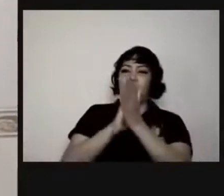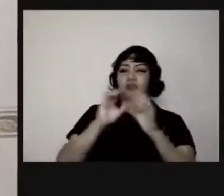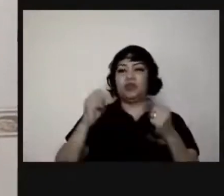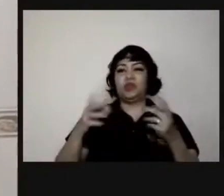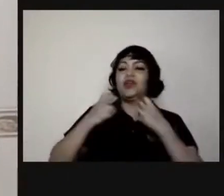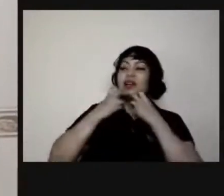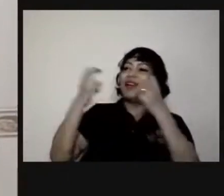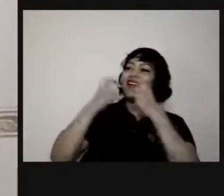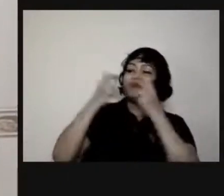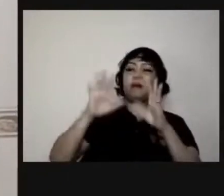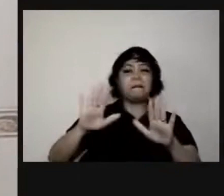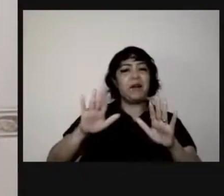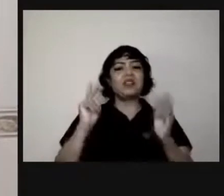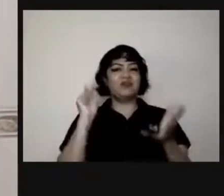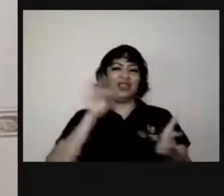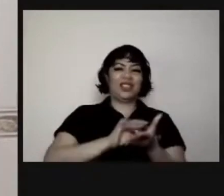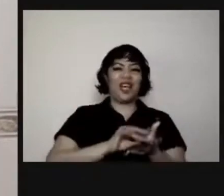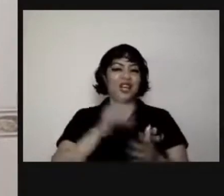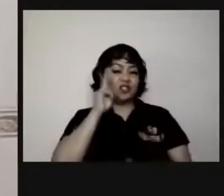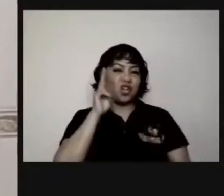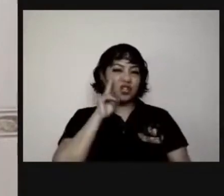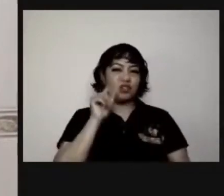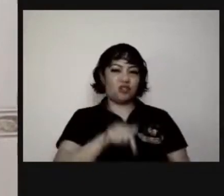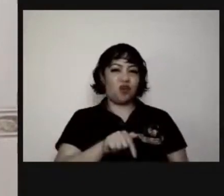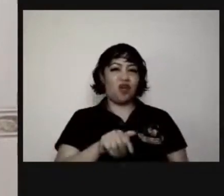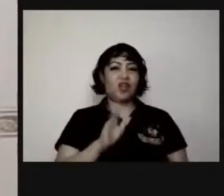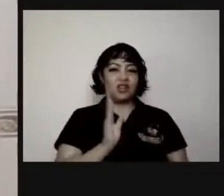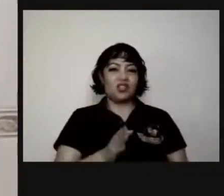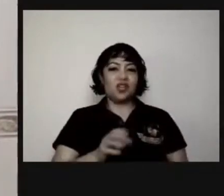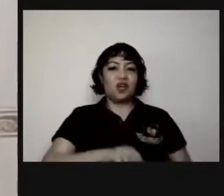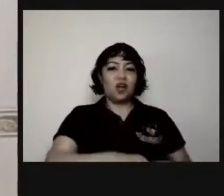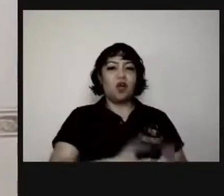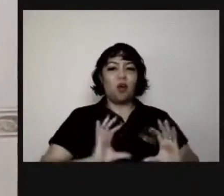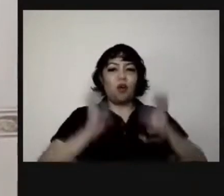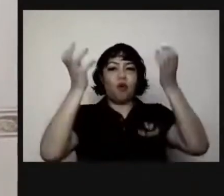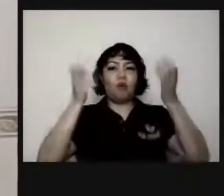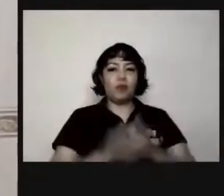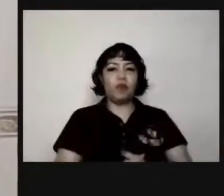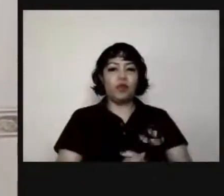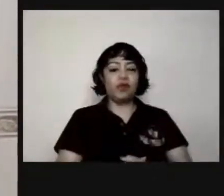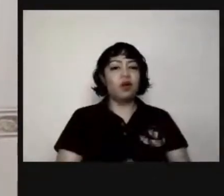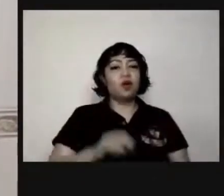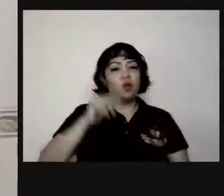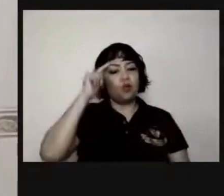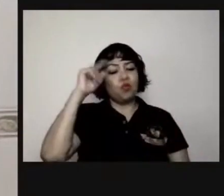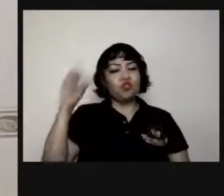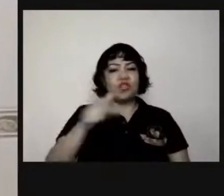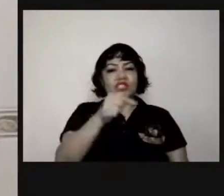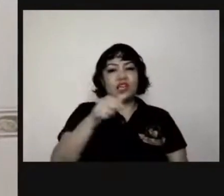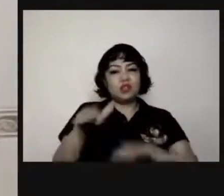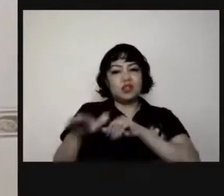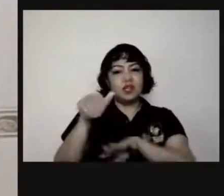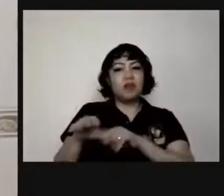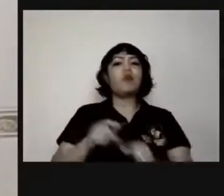tempo. Prova disso é que a nossa independência já foi comemorada no dia que não o 7 de setembro. Quando se fala em 12